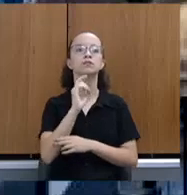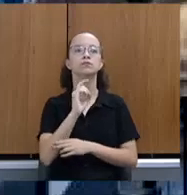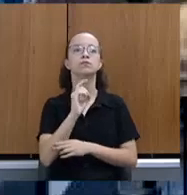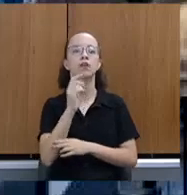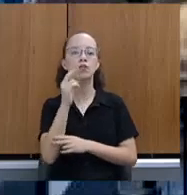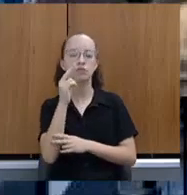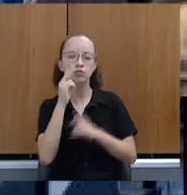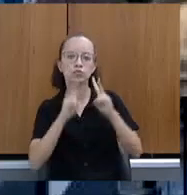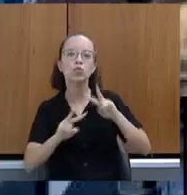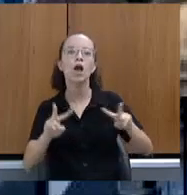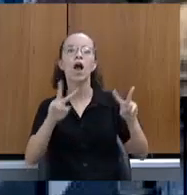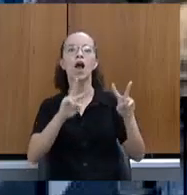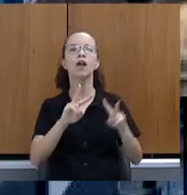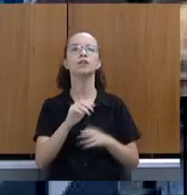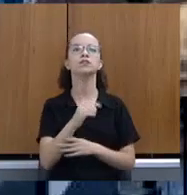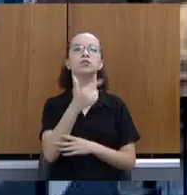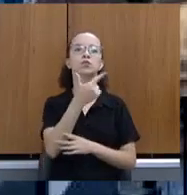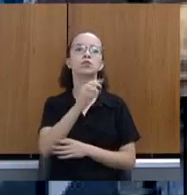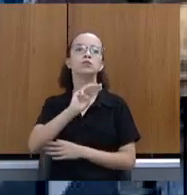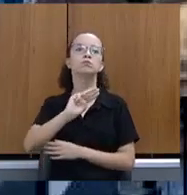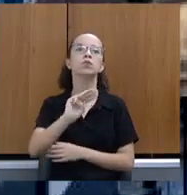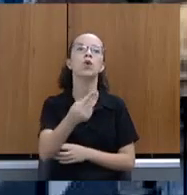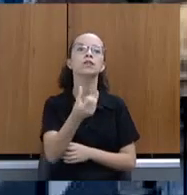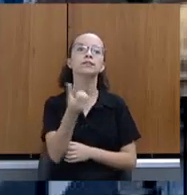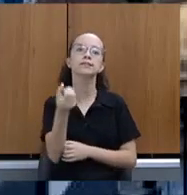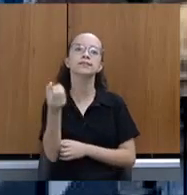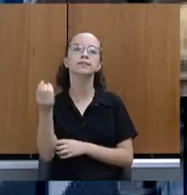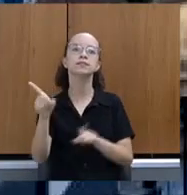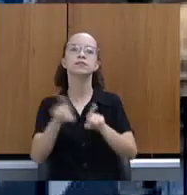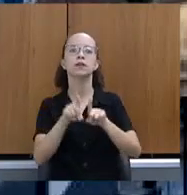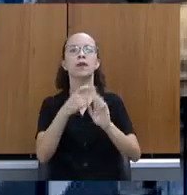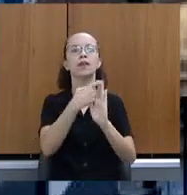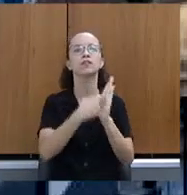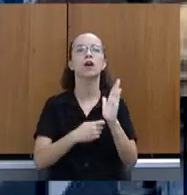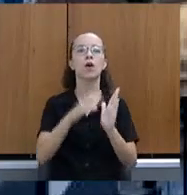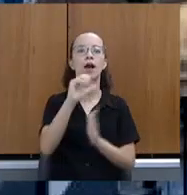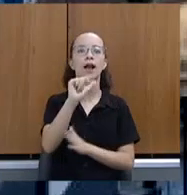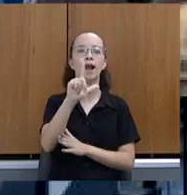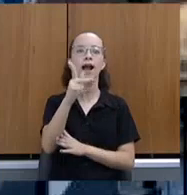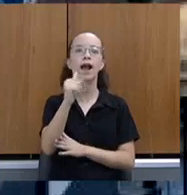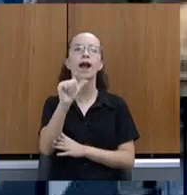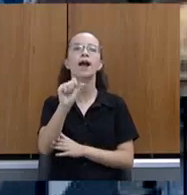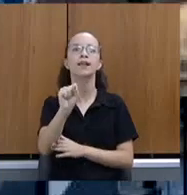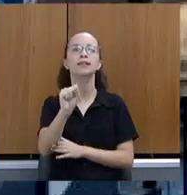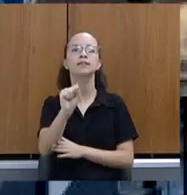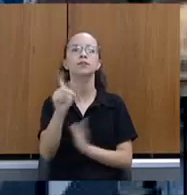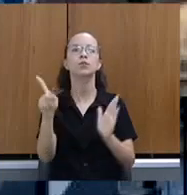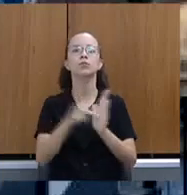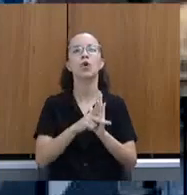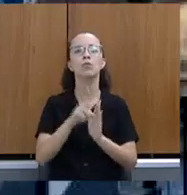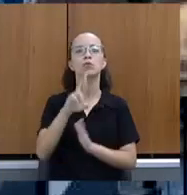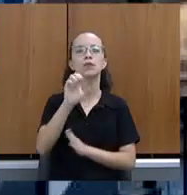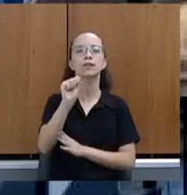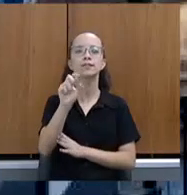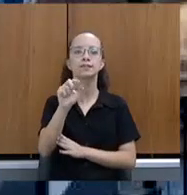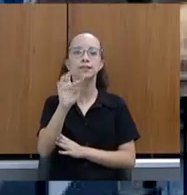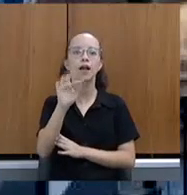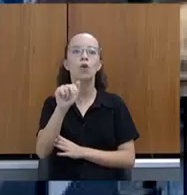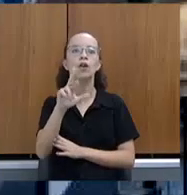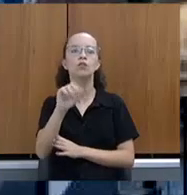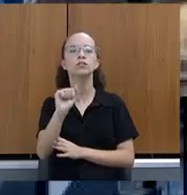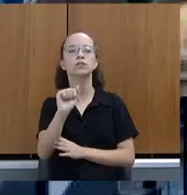40 contemplados de 2.600 edital calhas e telhados é do programa restaura mina 20 projetos